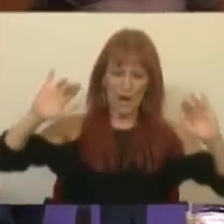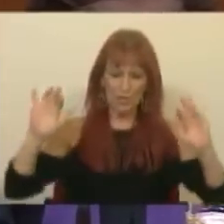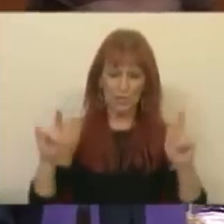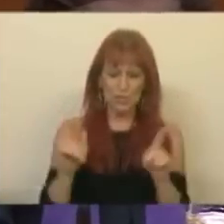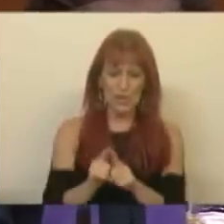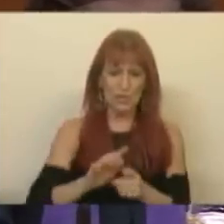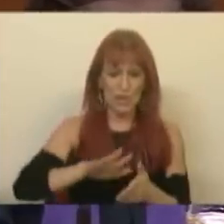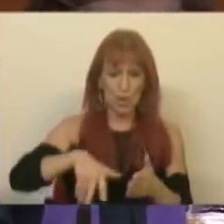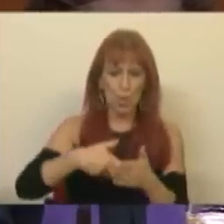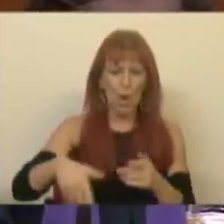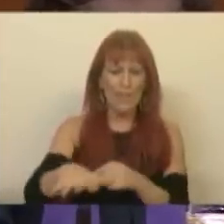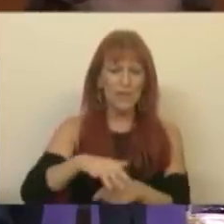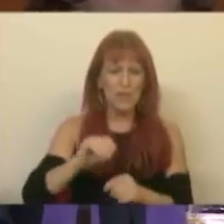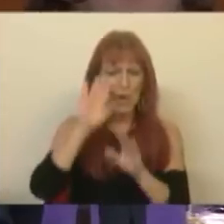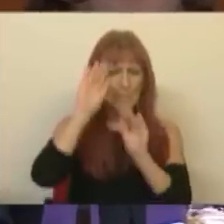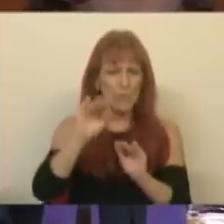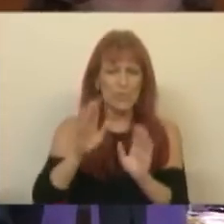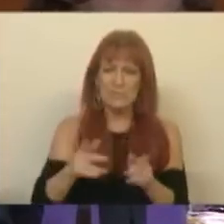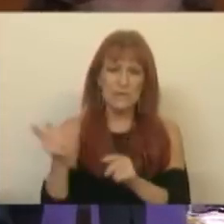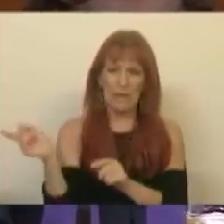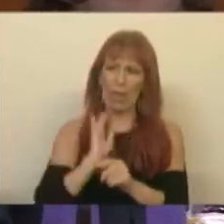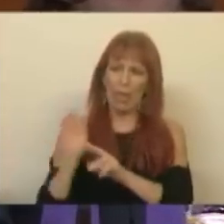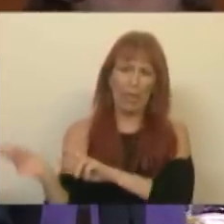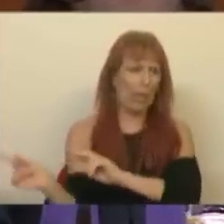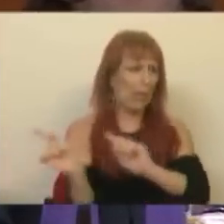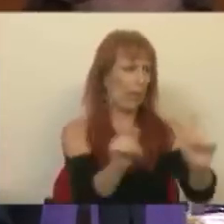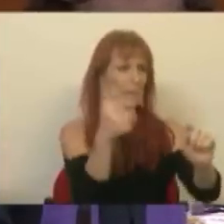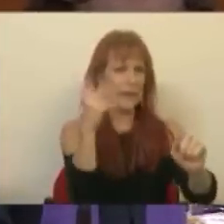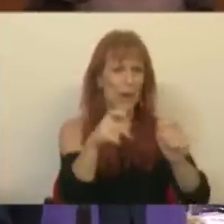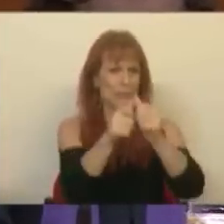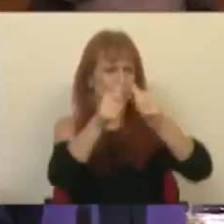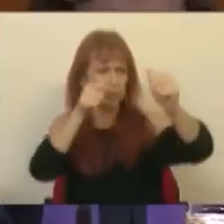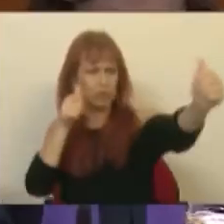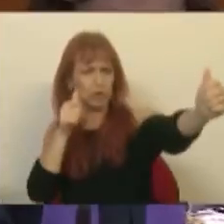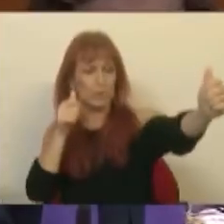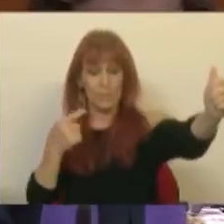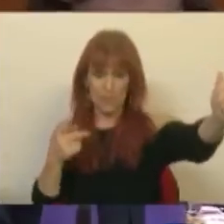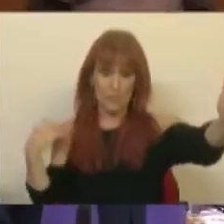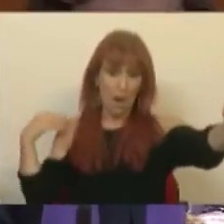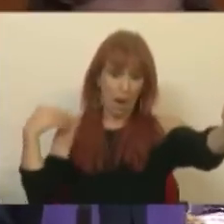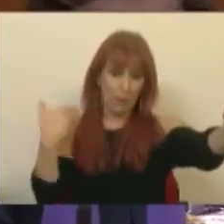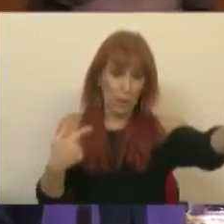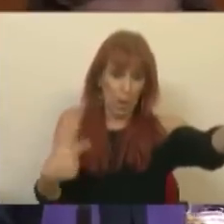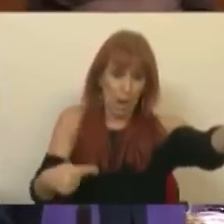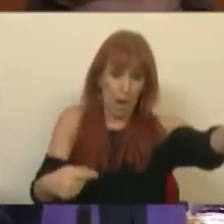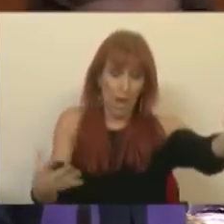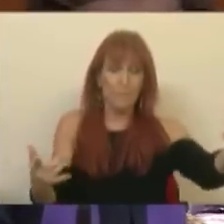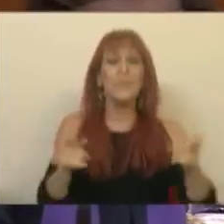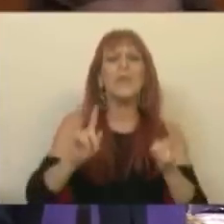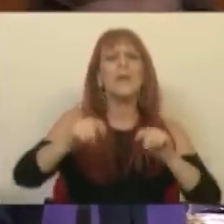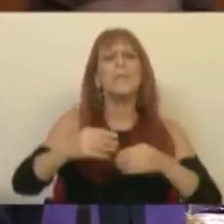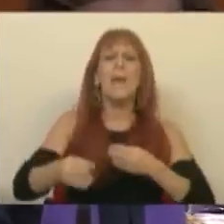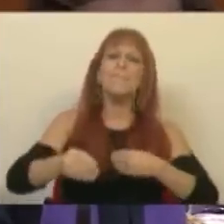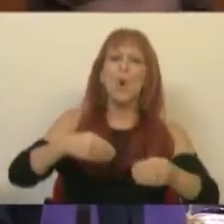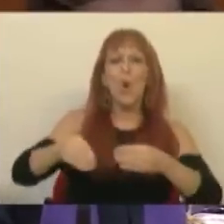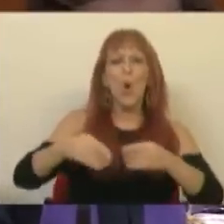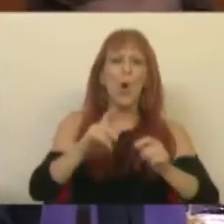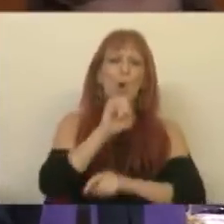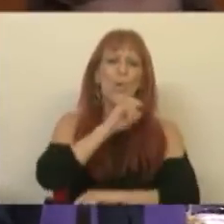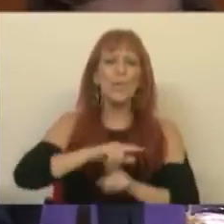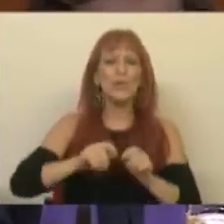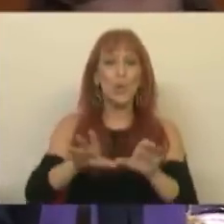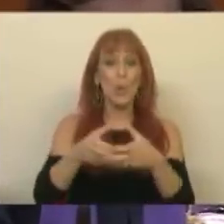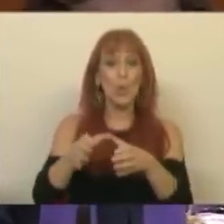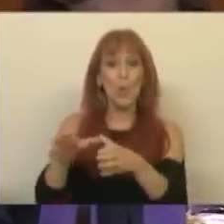os quadros de zona pedagógica para que ninguém tenha que se deslocar tantos quilômetros como sendo deslocado até agora e também flexibilizar a possibilidade